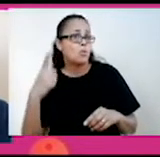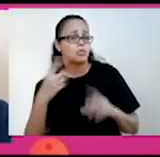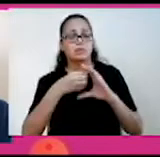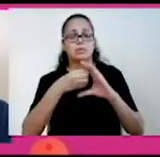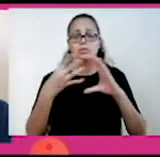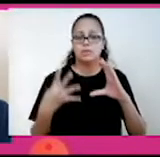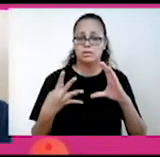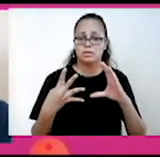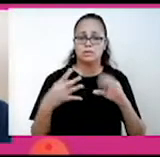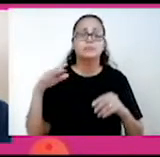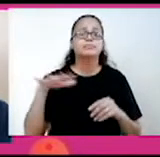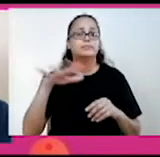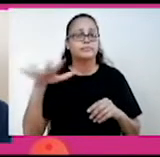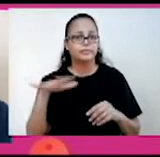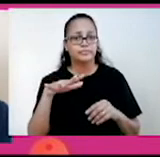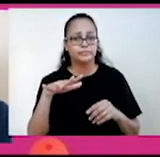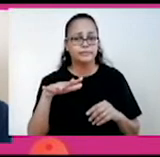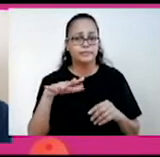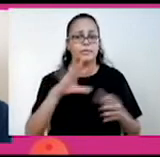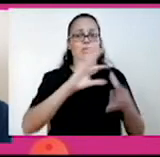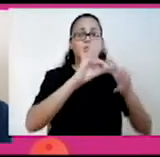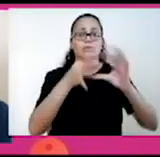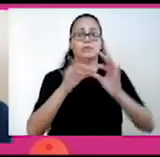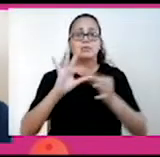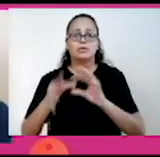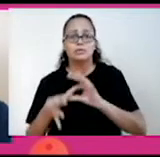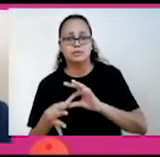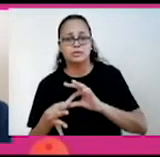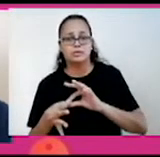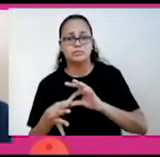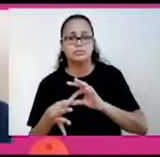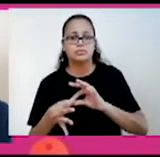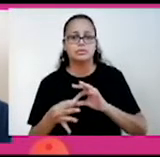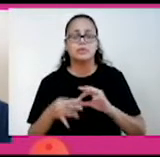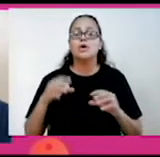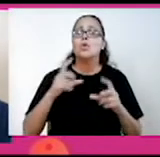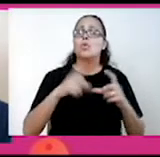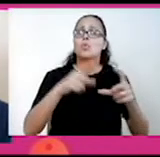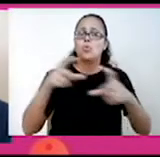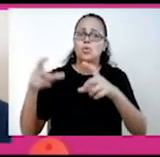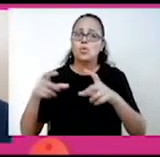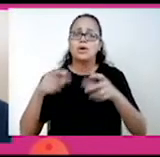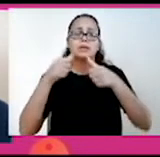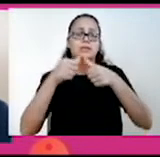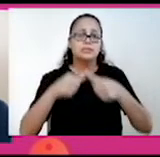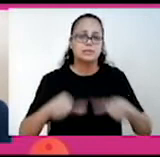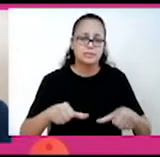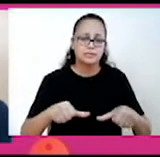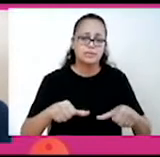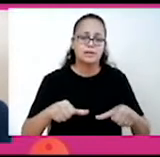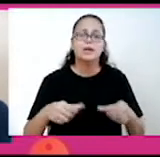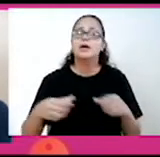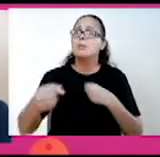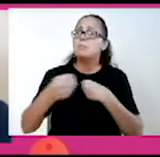Lembram dos fatores climáticos? A continentalidade, que é quanto mais para o interior a cidade, a região está localizada. A maritimidade, que é a